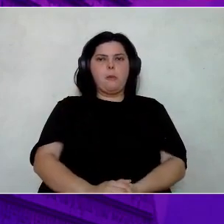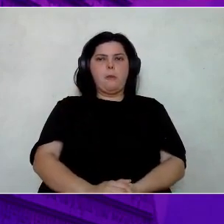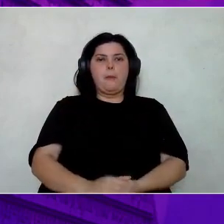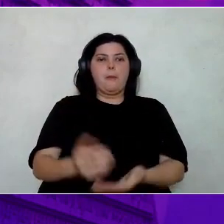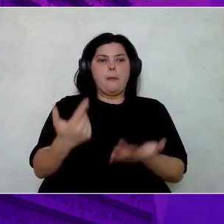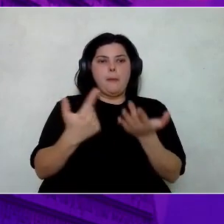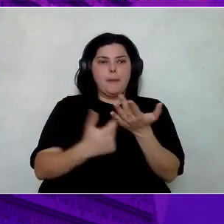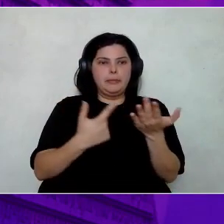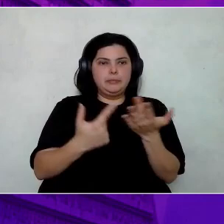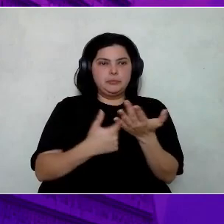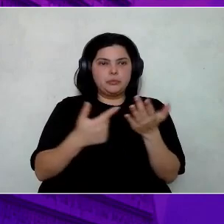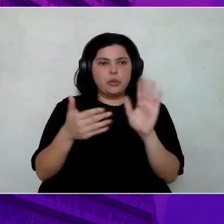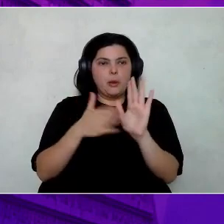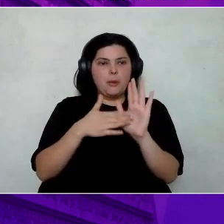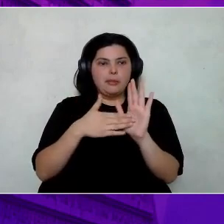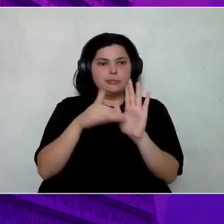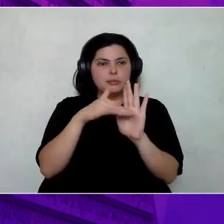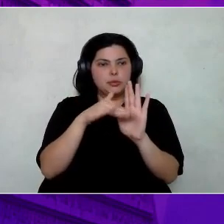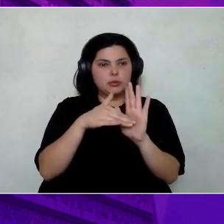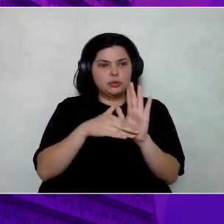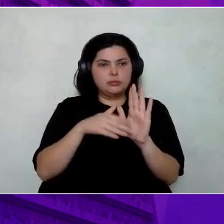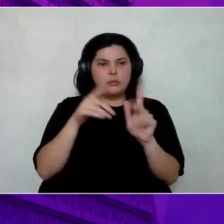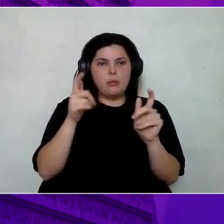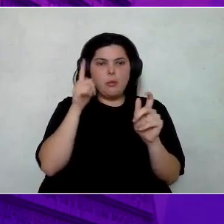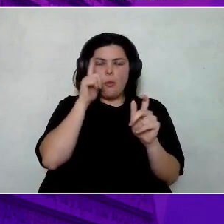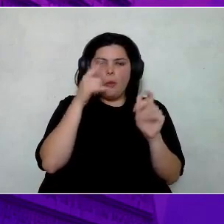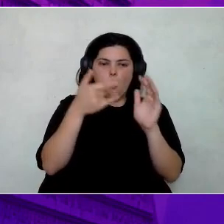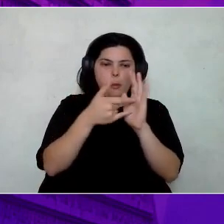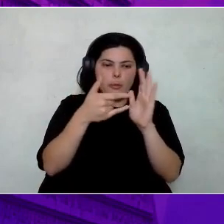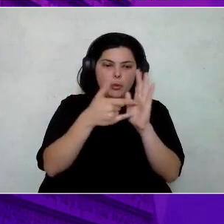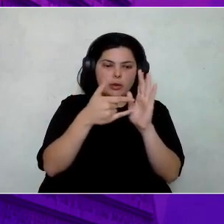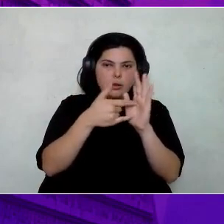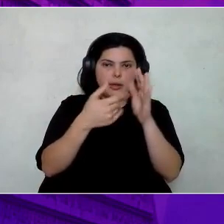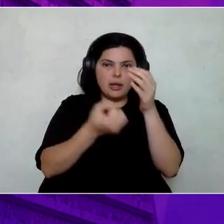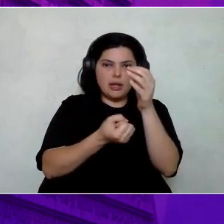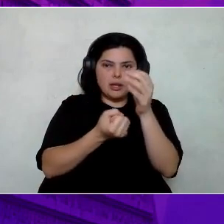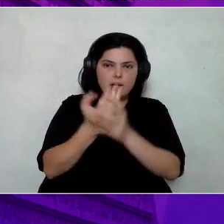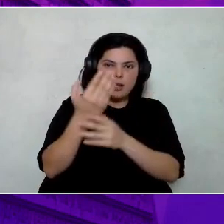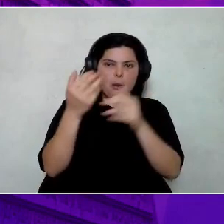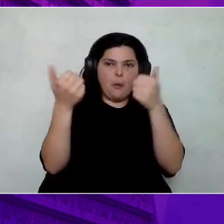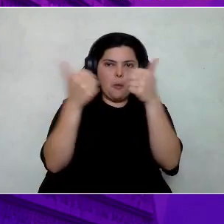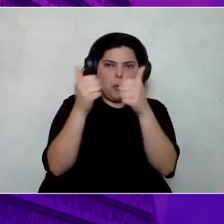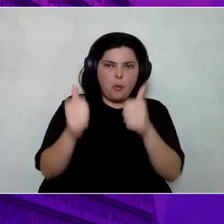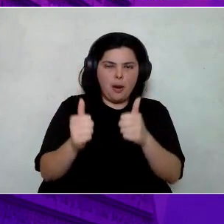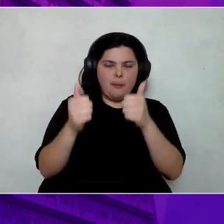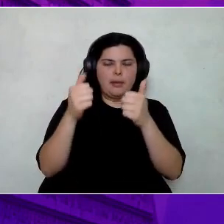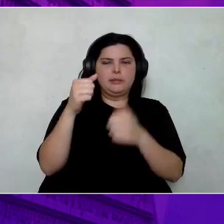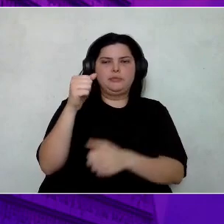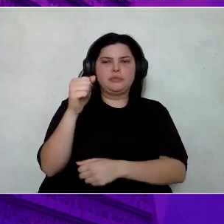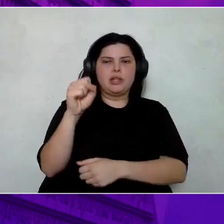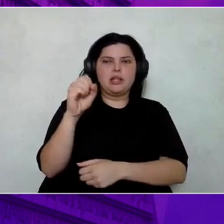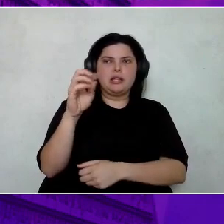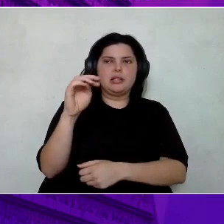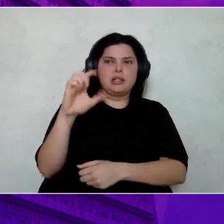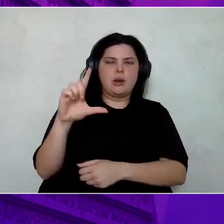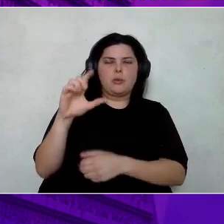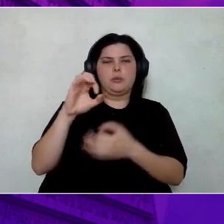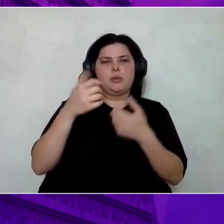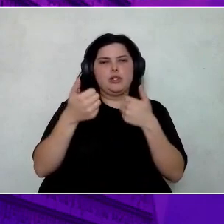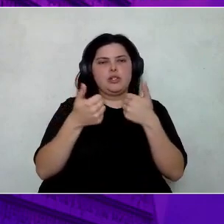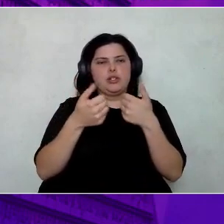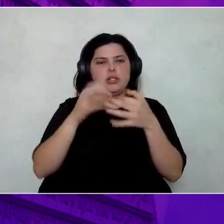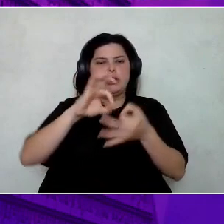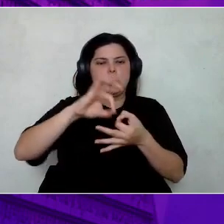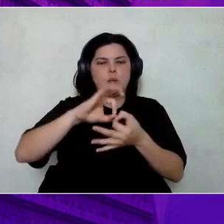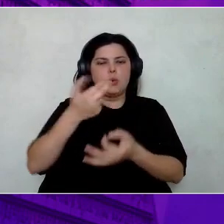um programa e você conseguia fazer um mapa astral, né? Você entrava ali com nome, idade, hora que